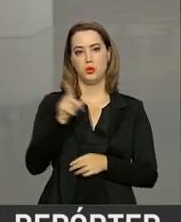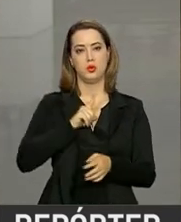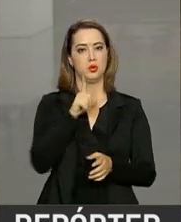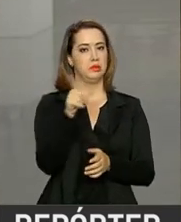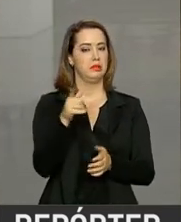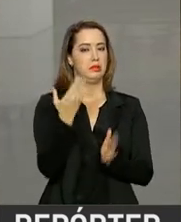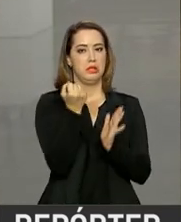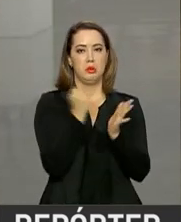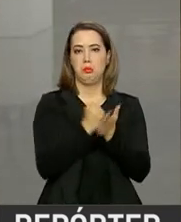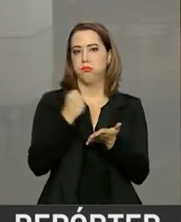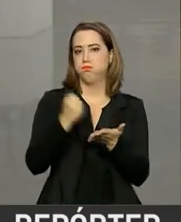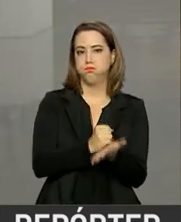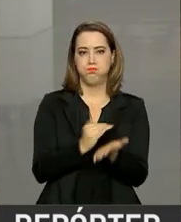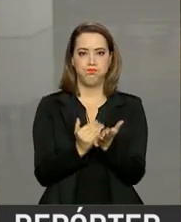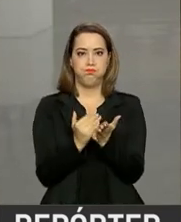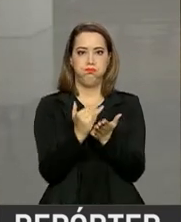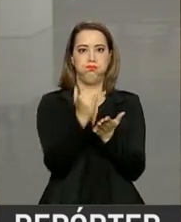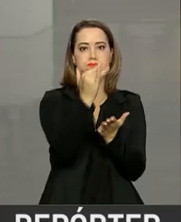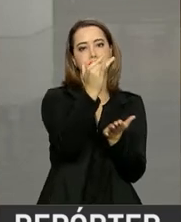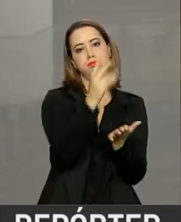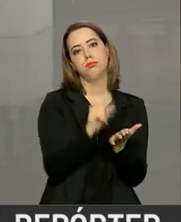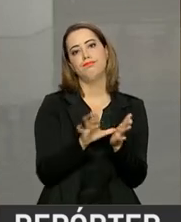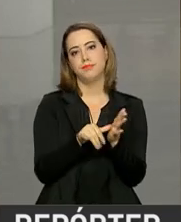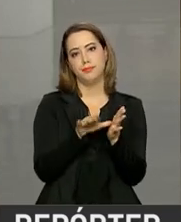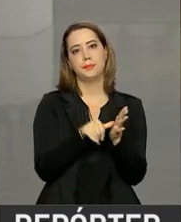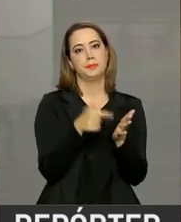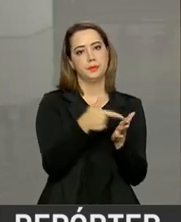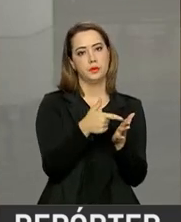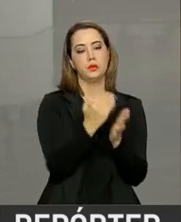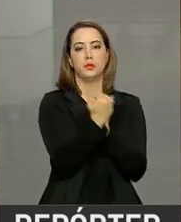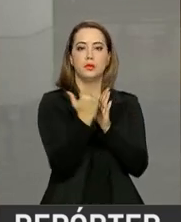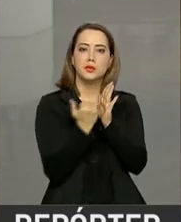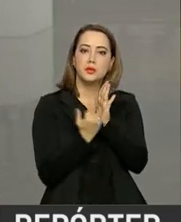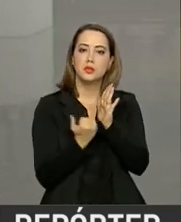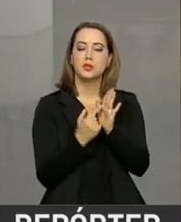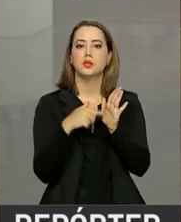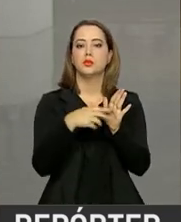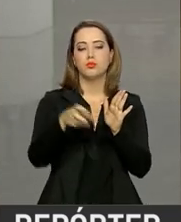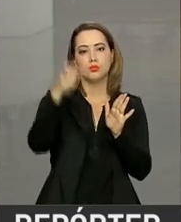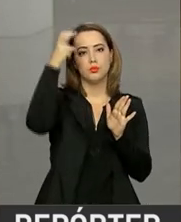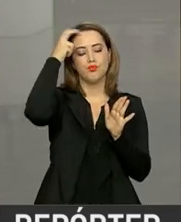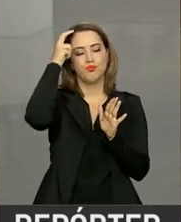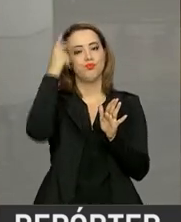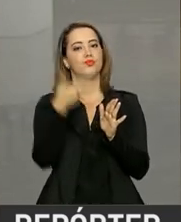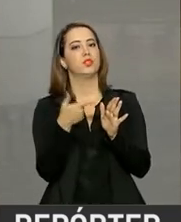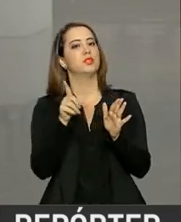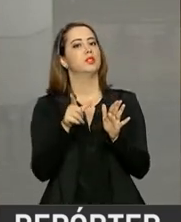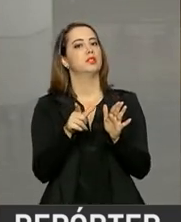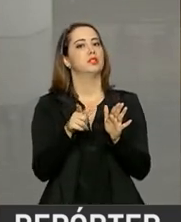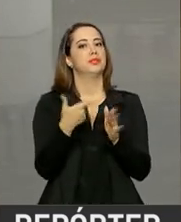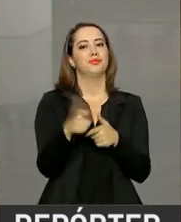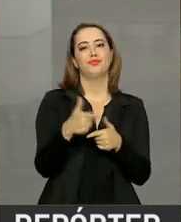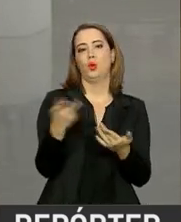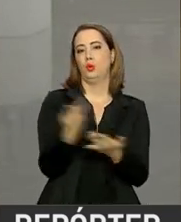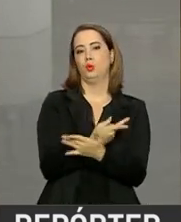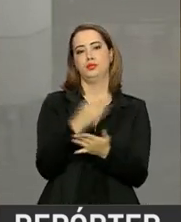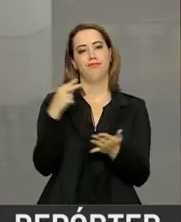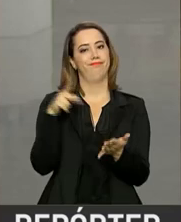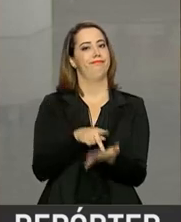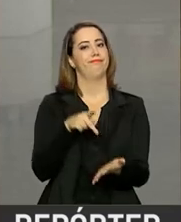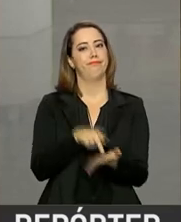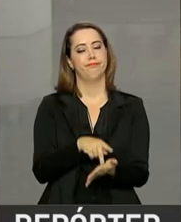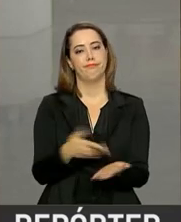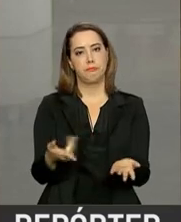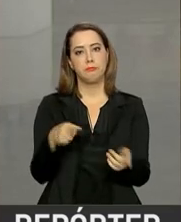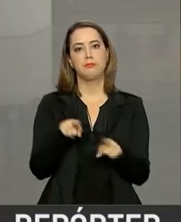de contratos a proposta de projetos e serviços na área da cultura que na verdade não foram realizados e